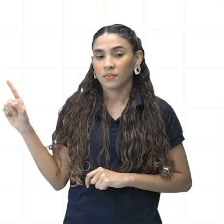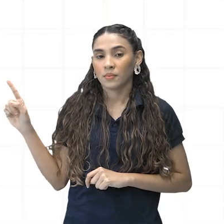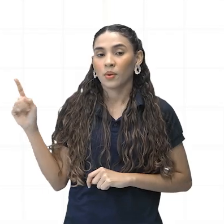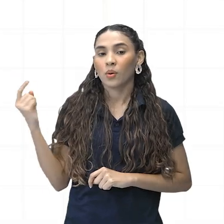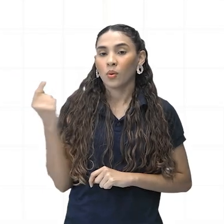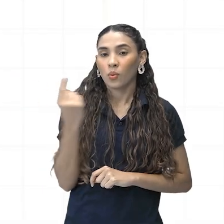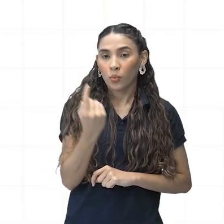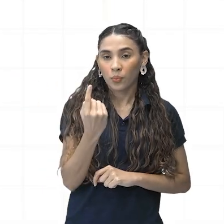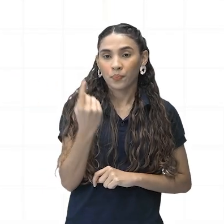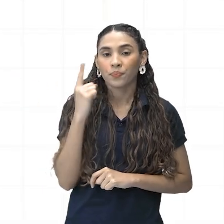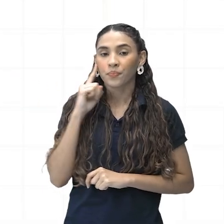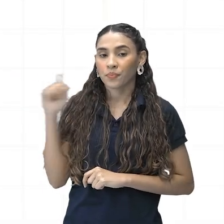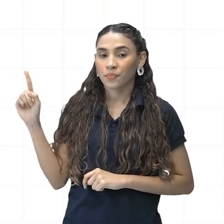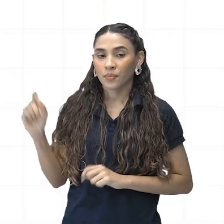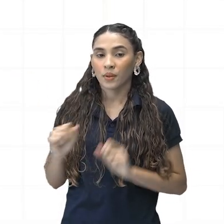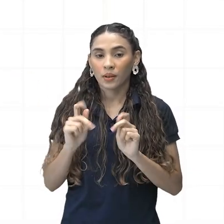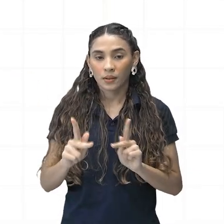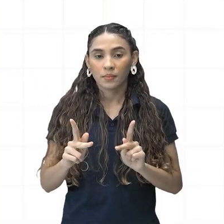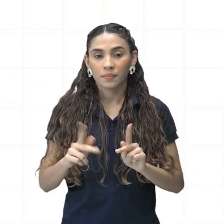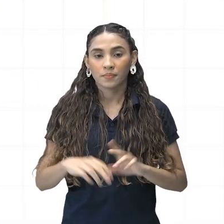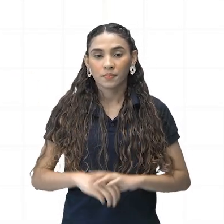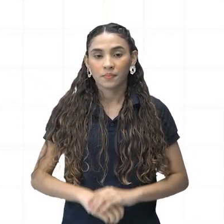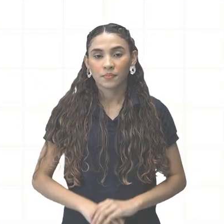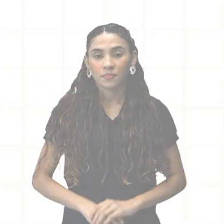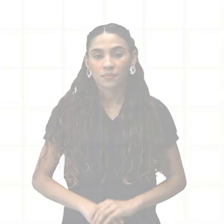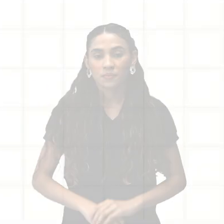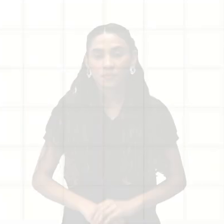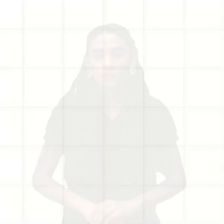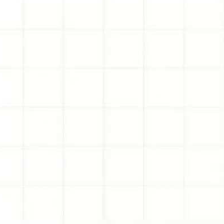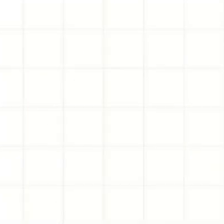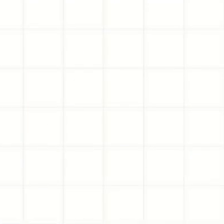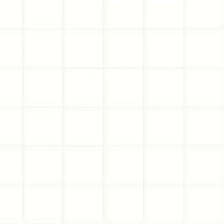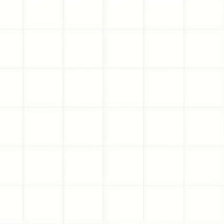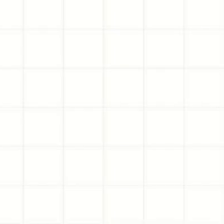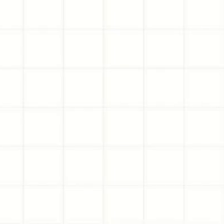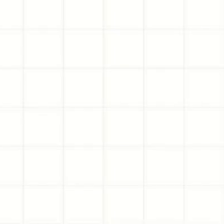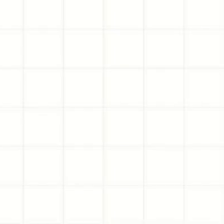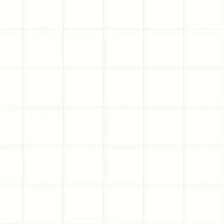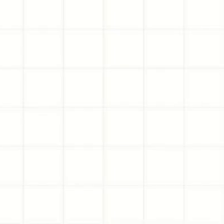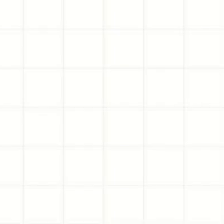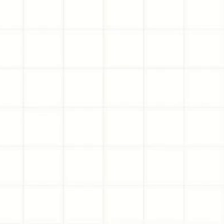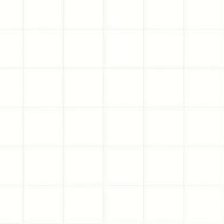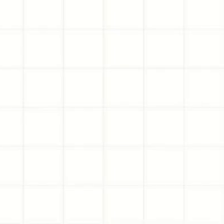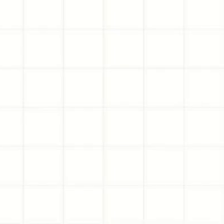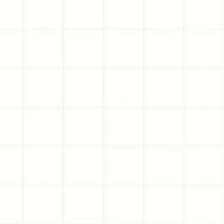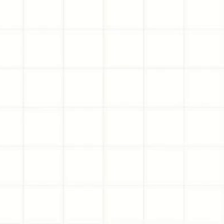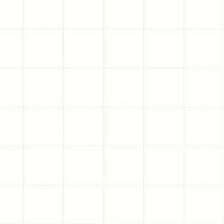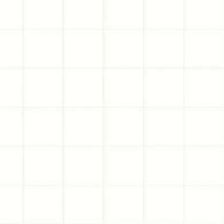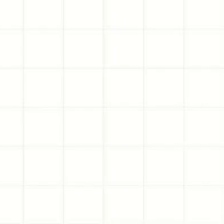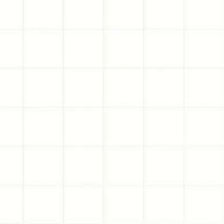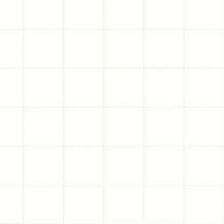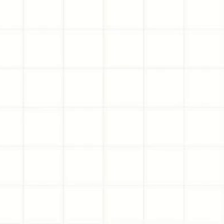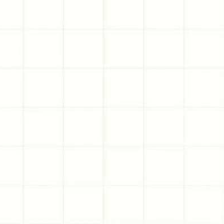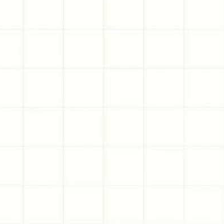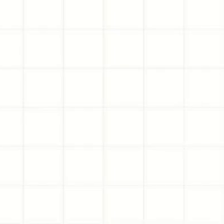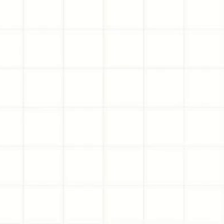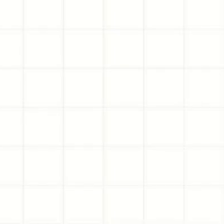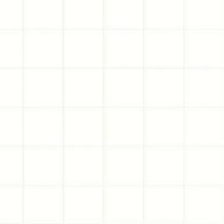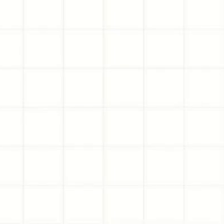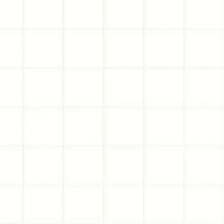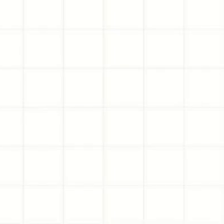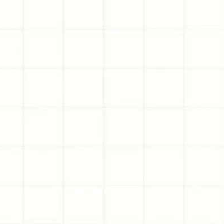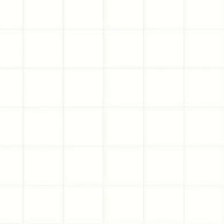1. Certo? Poderia até fazer um pouco maior aqui esse intervalo. Então, vou botar aqui o